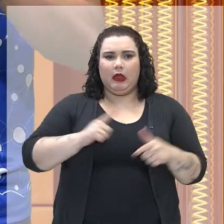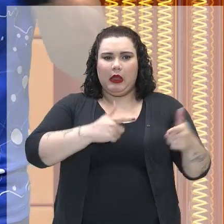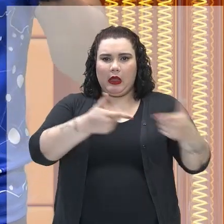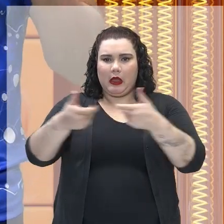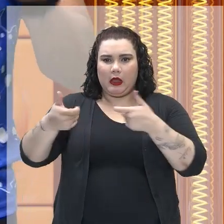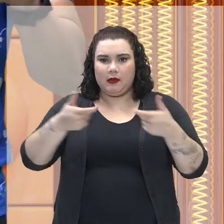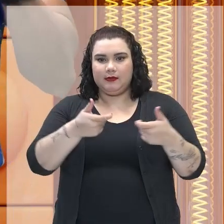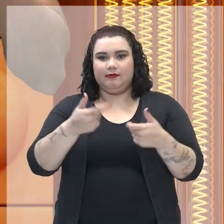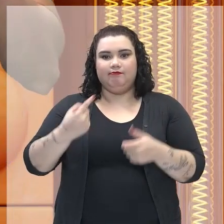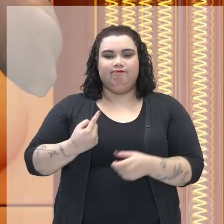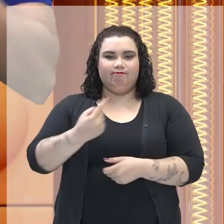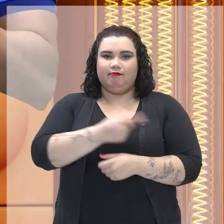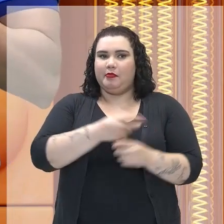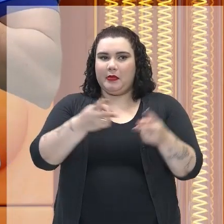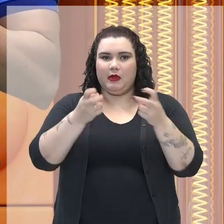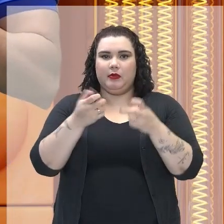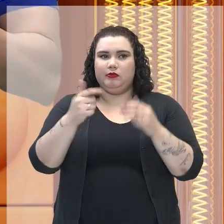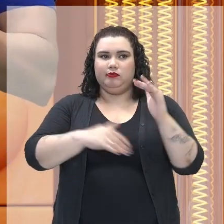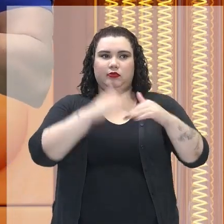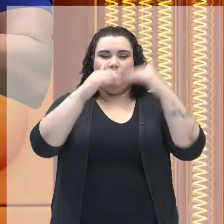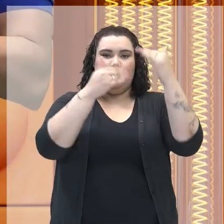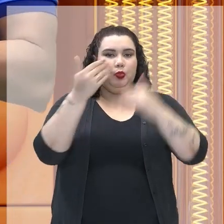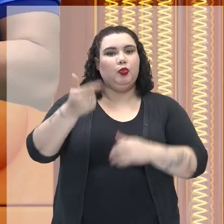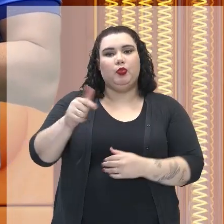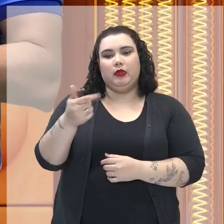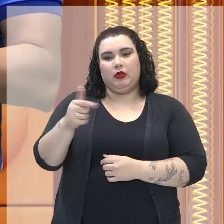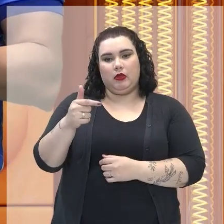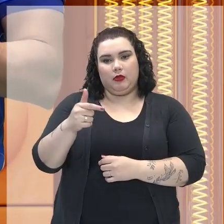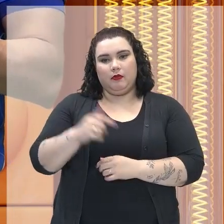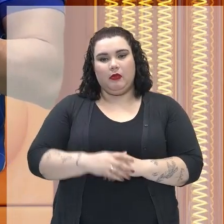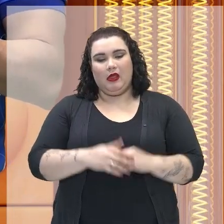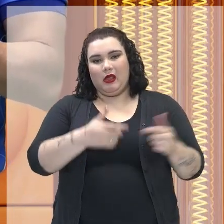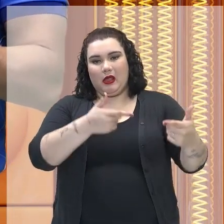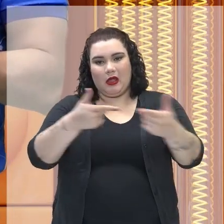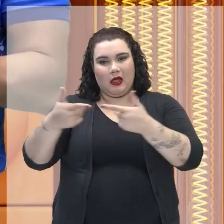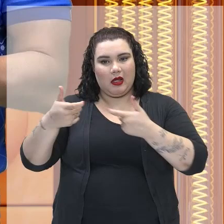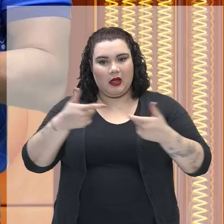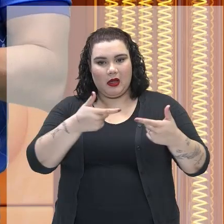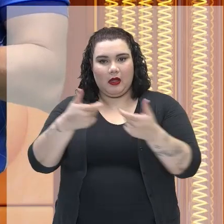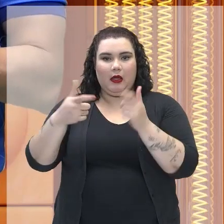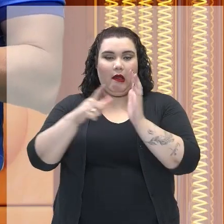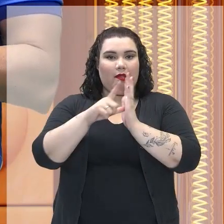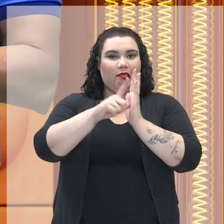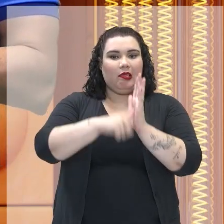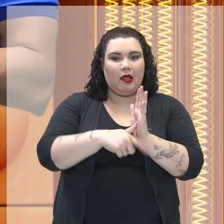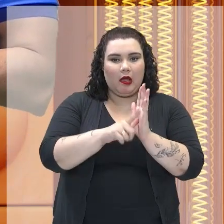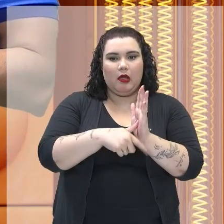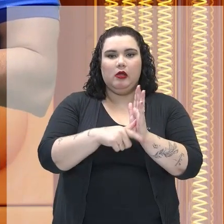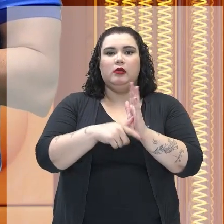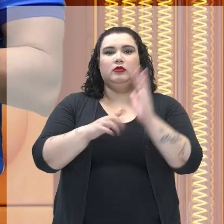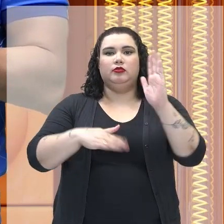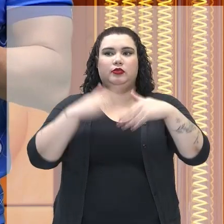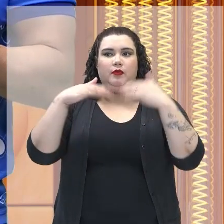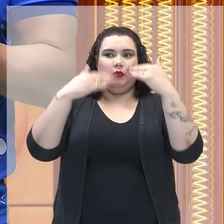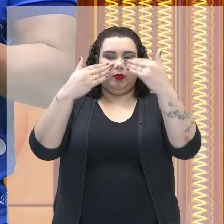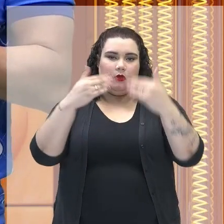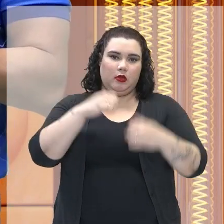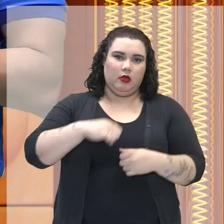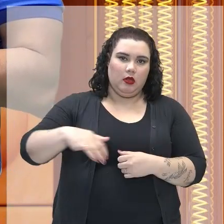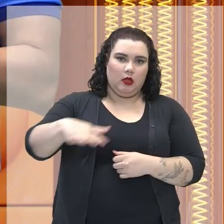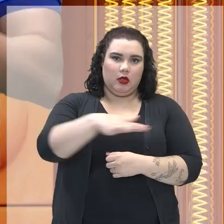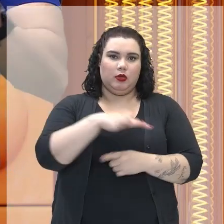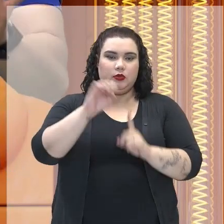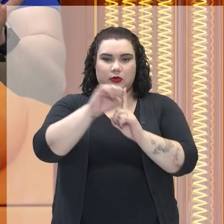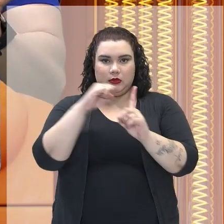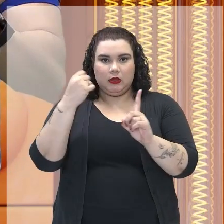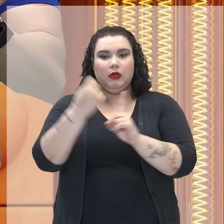gente não vai ter desenvolvimento, certo? As guerras, elas são um atraso para o desenvolvimento de uma determinada